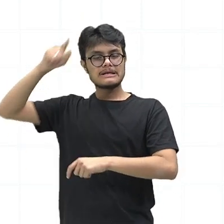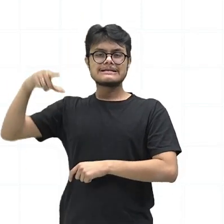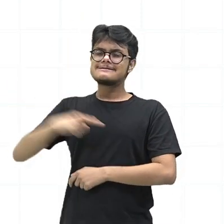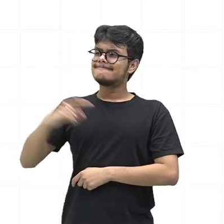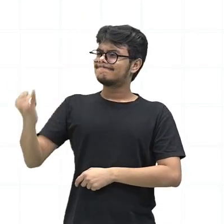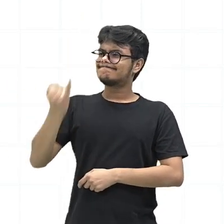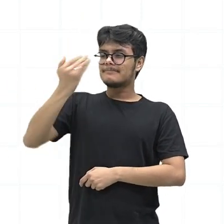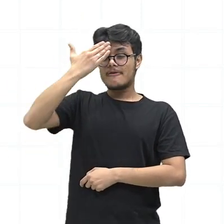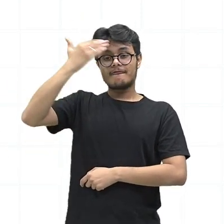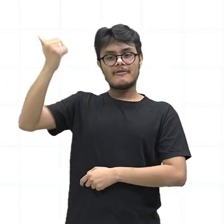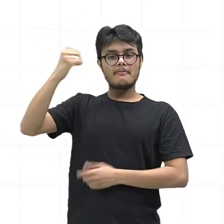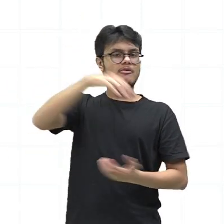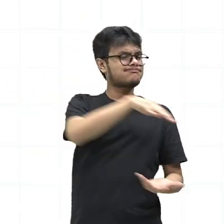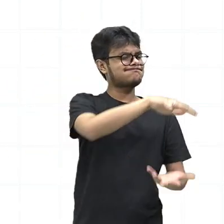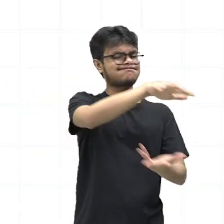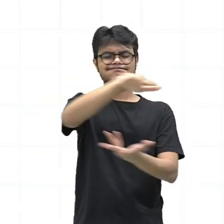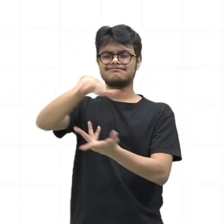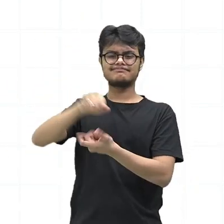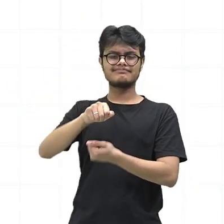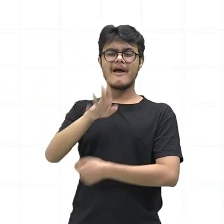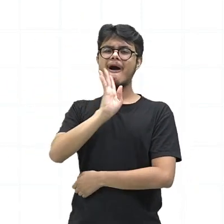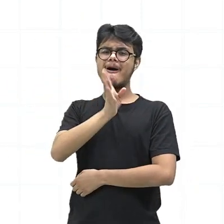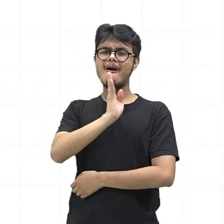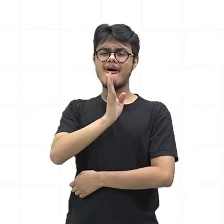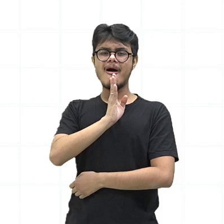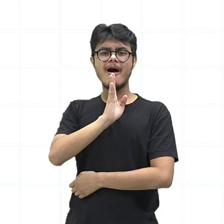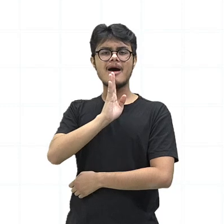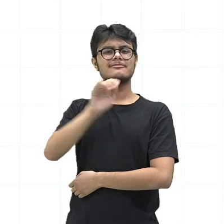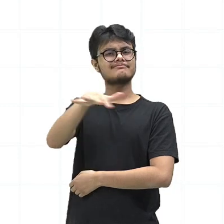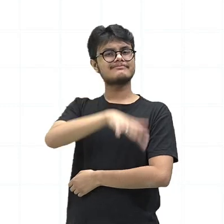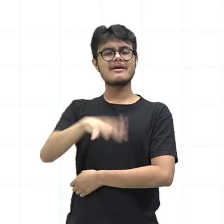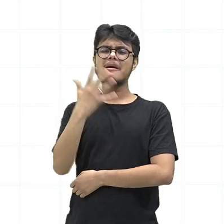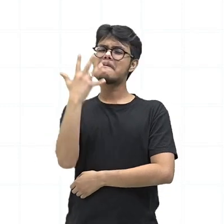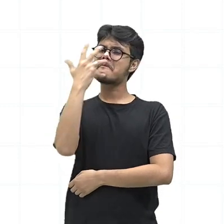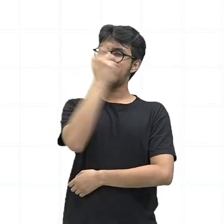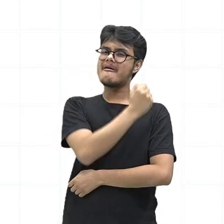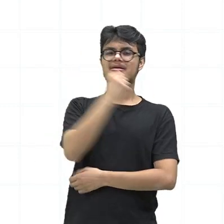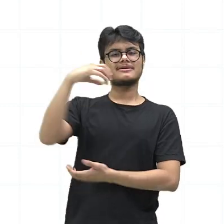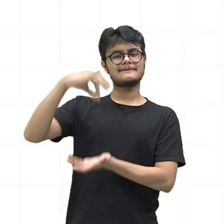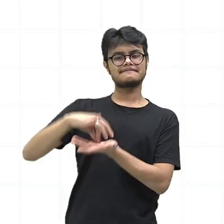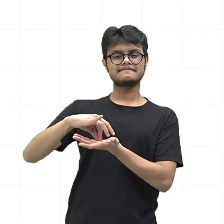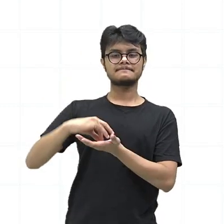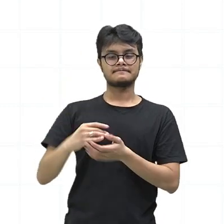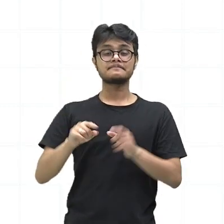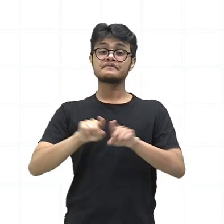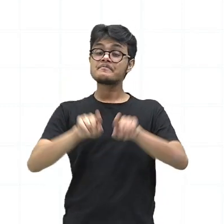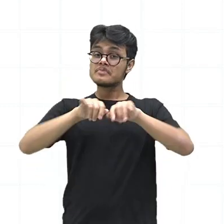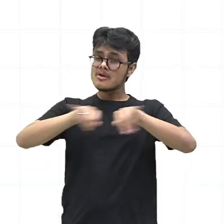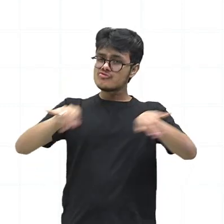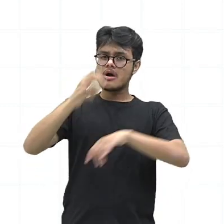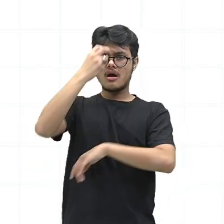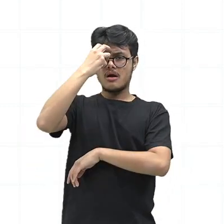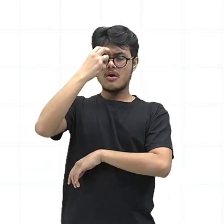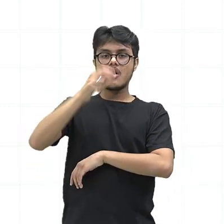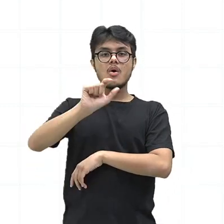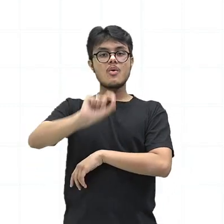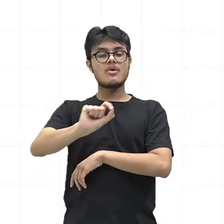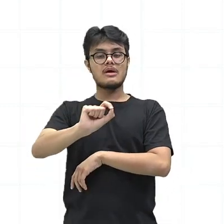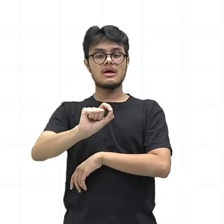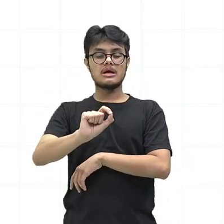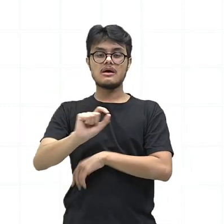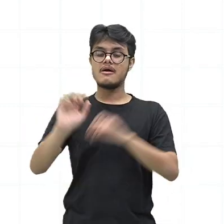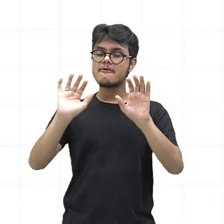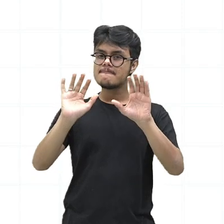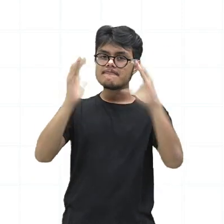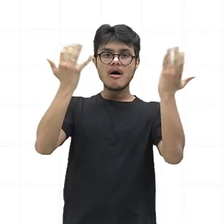repercussão internacional, justamente pela sua beleza, além de divulgar a cultura e maior